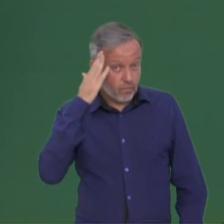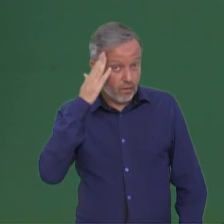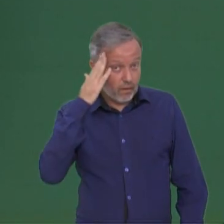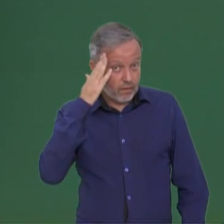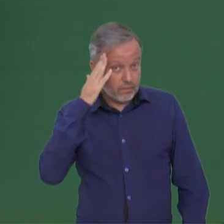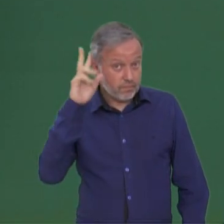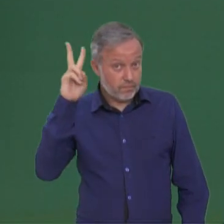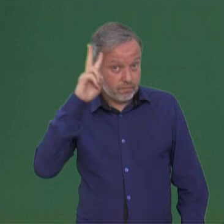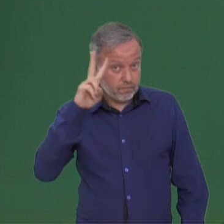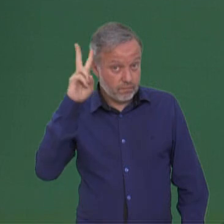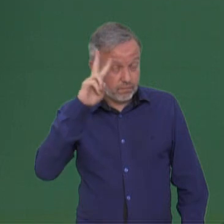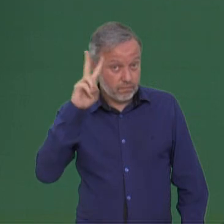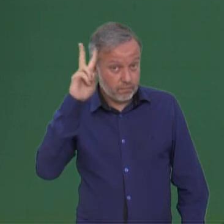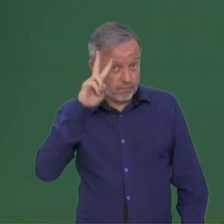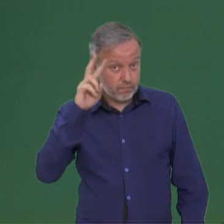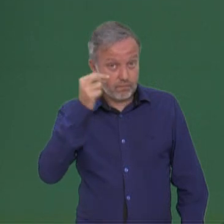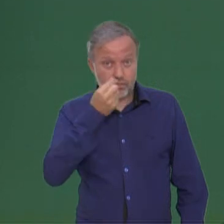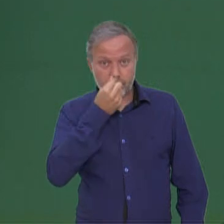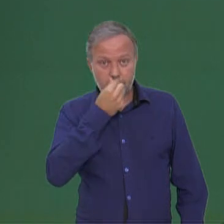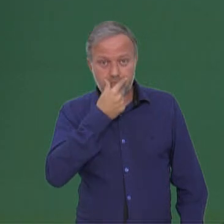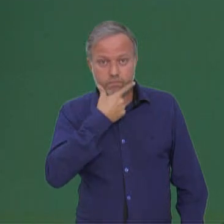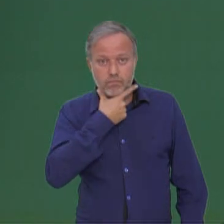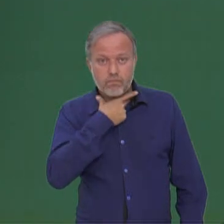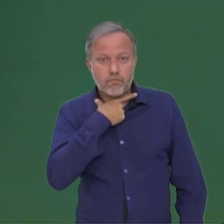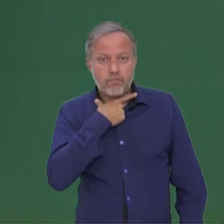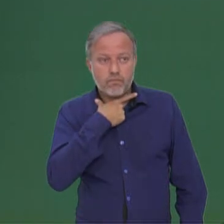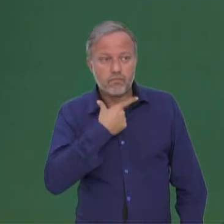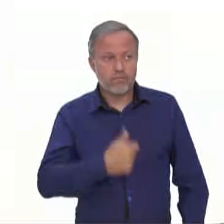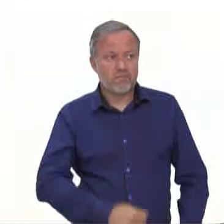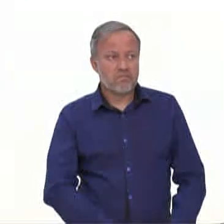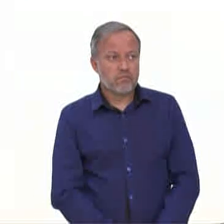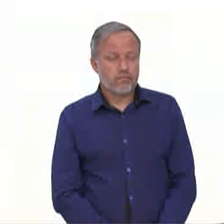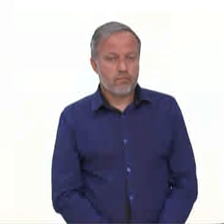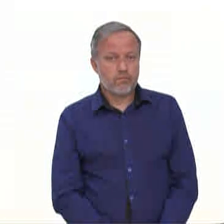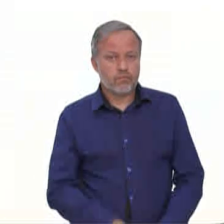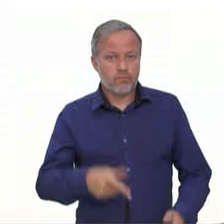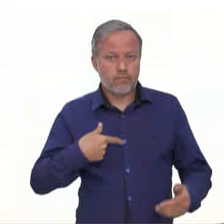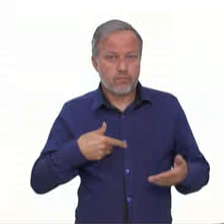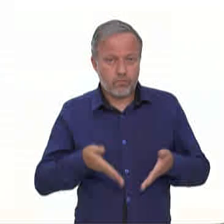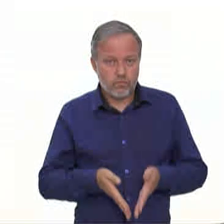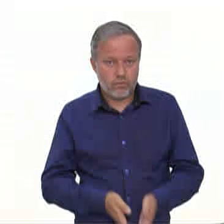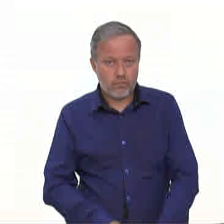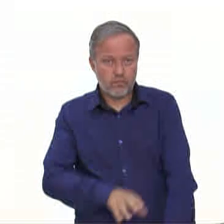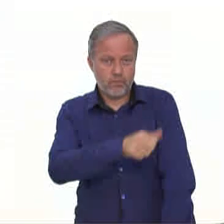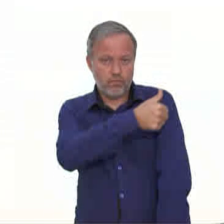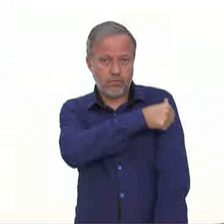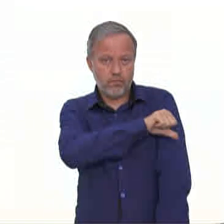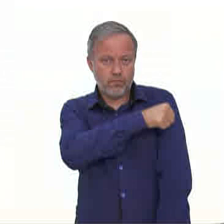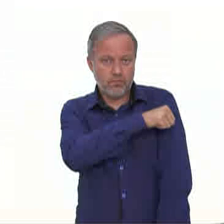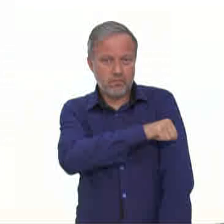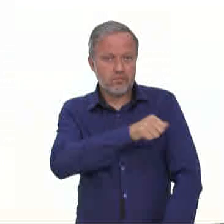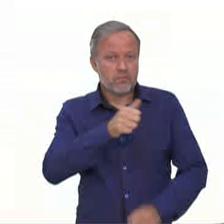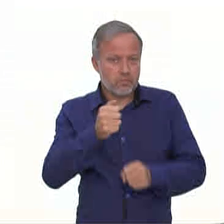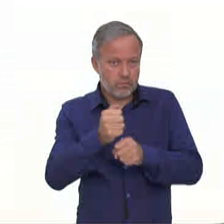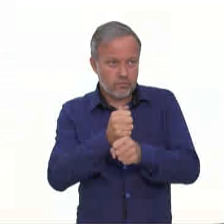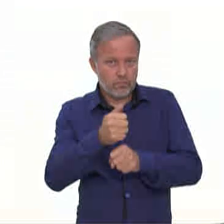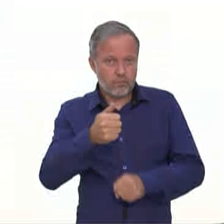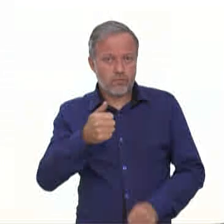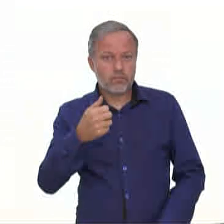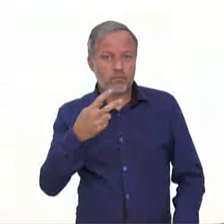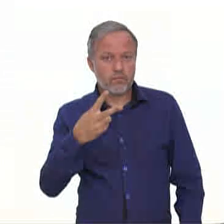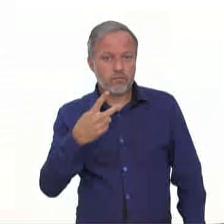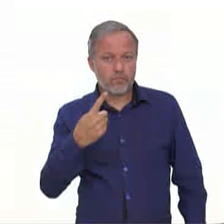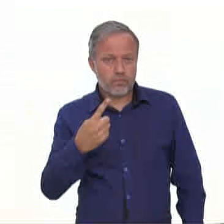foi a trajetória de Machado de Assis. Ele nasceu no Rio de Janeiro em 21 de junho